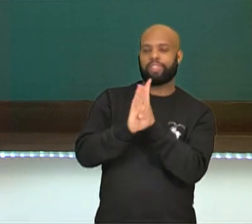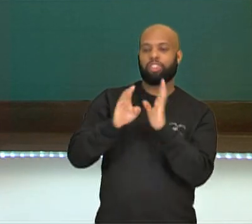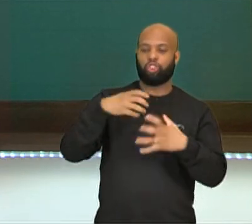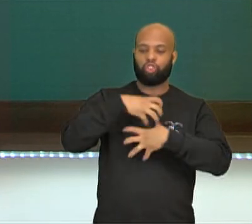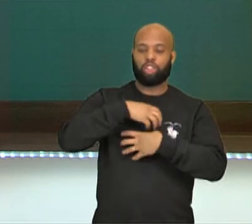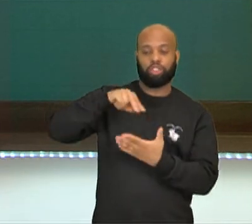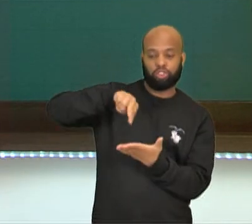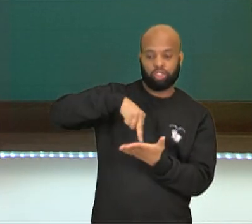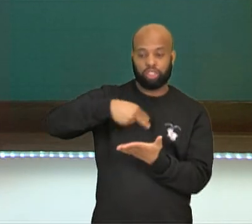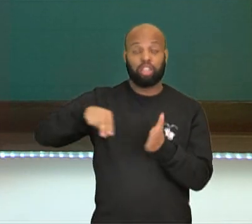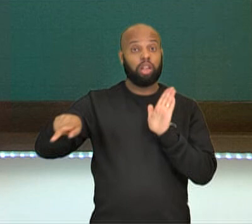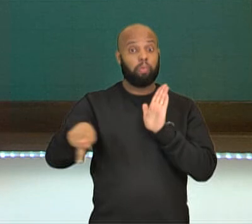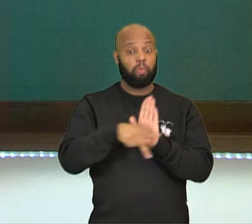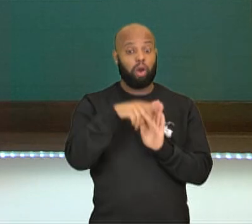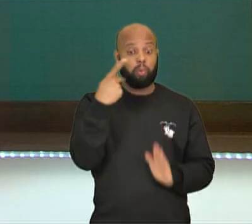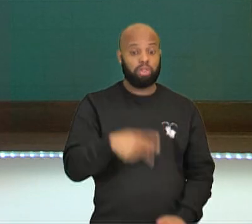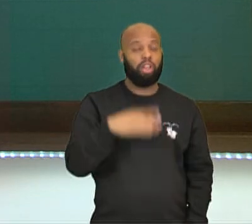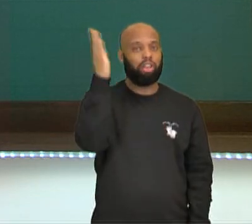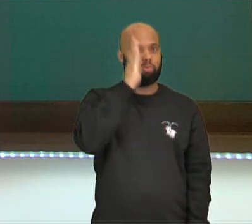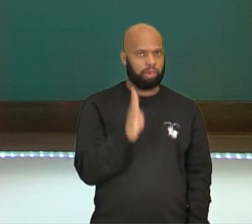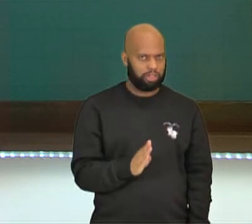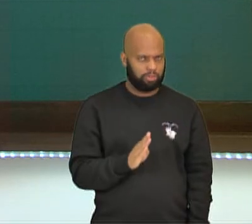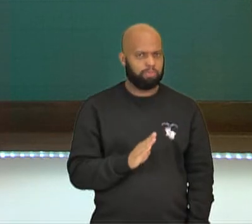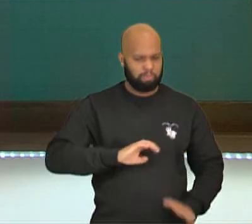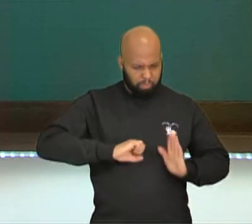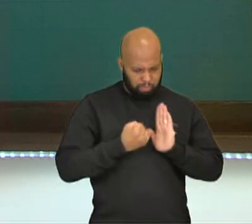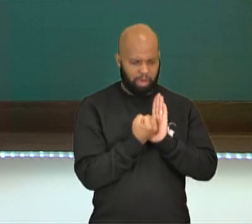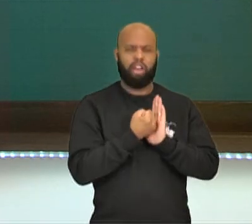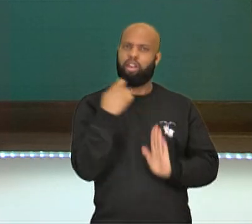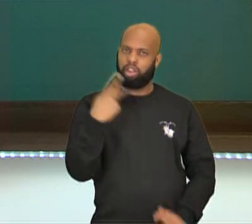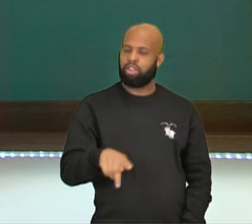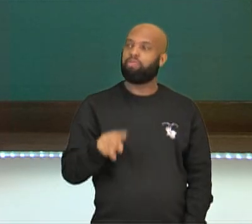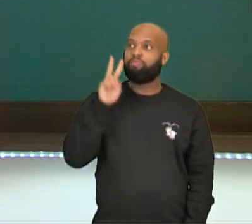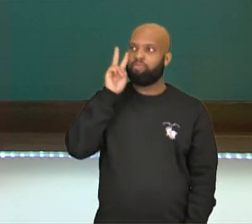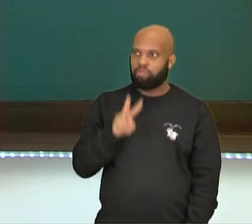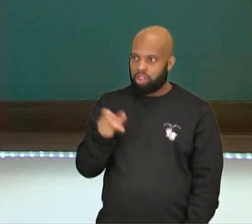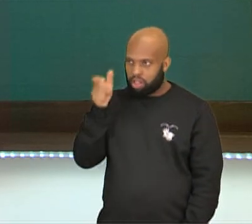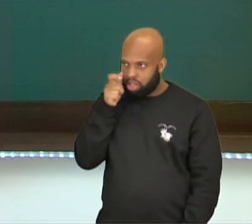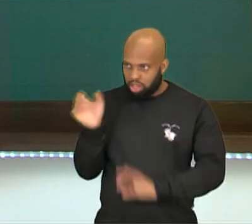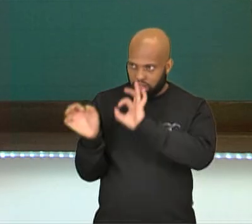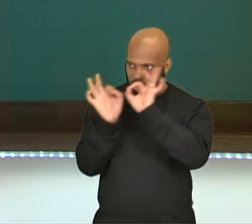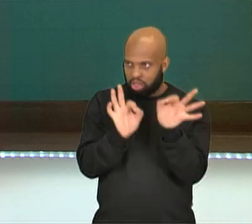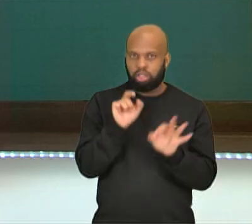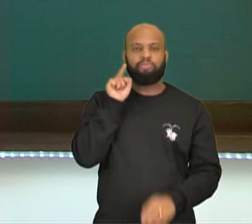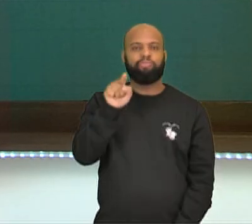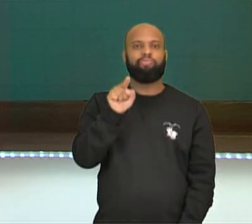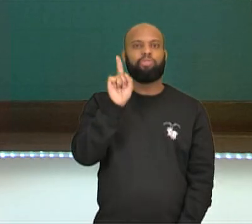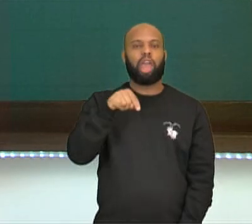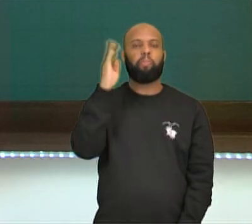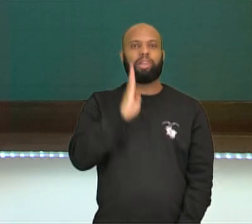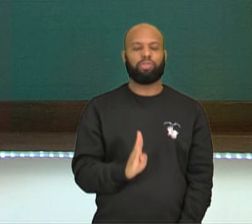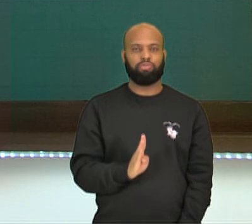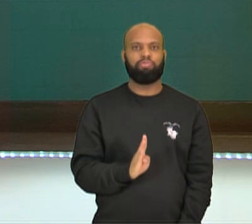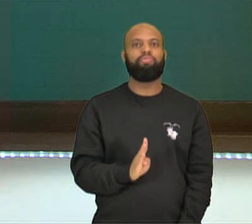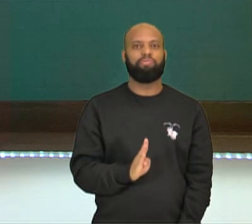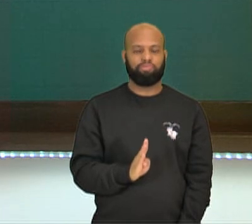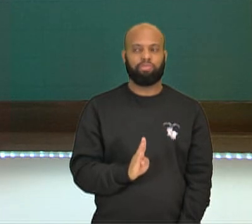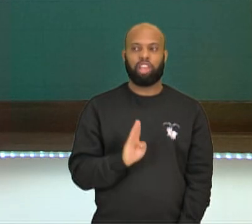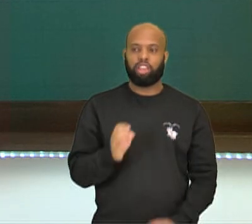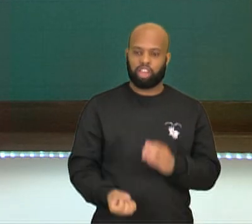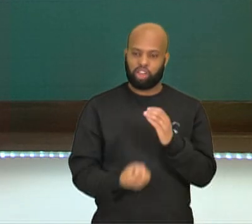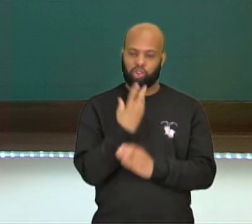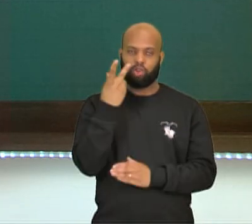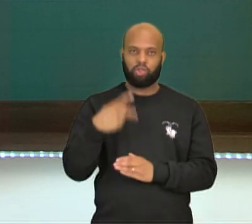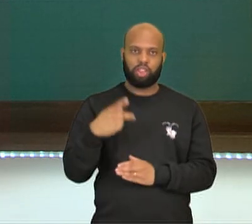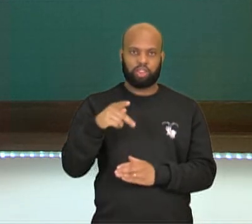dança brasileira? Você consegue identificar? Quando você olha, assiste e fala, essa dança, ela é brasileira, ela surgiu aqui